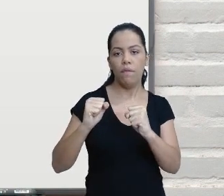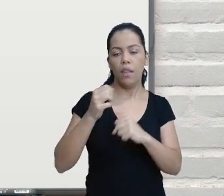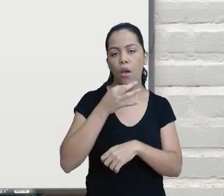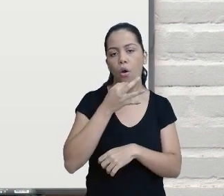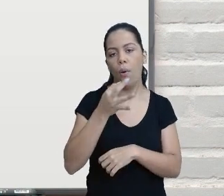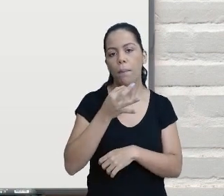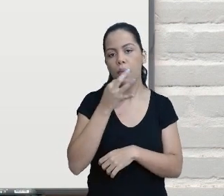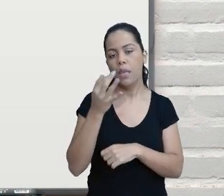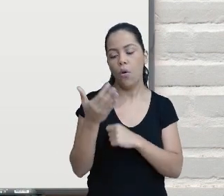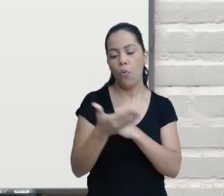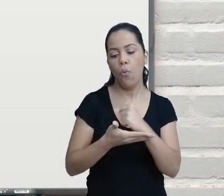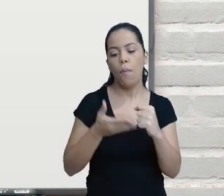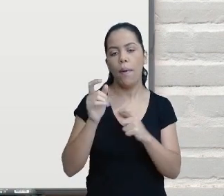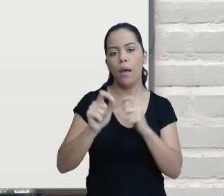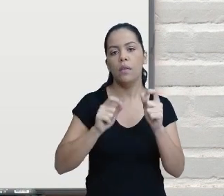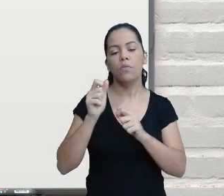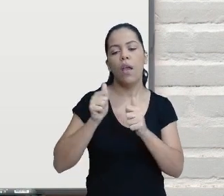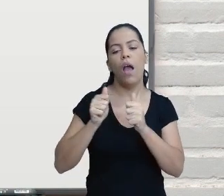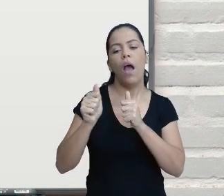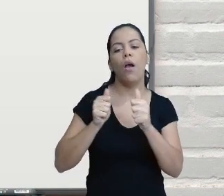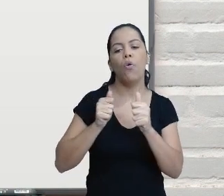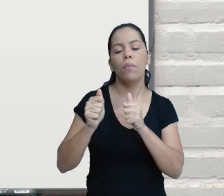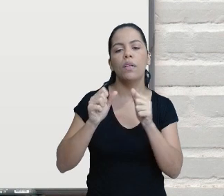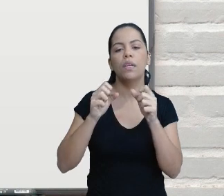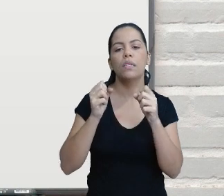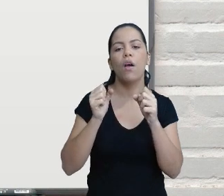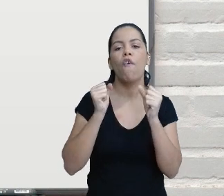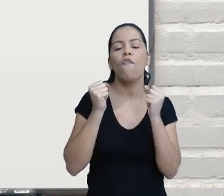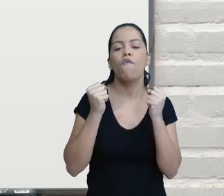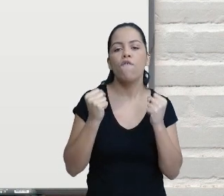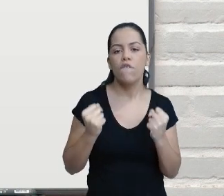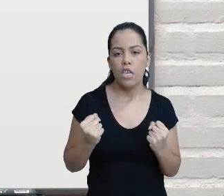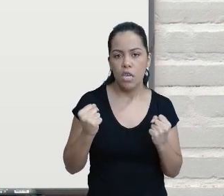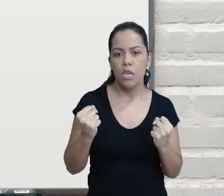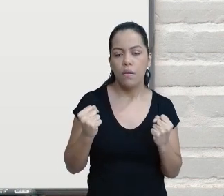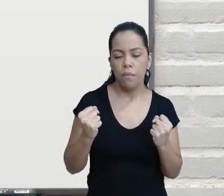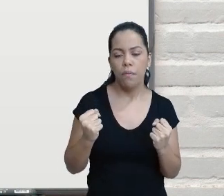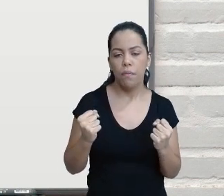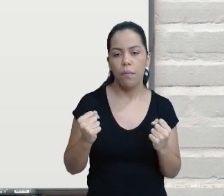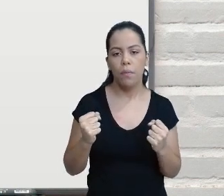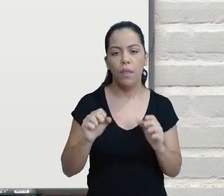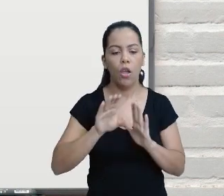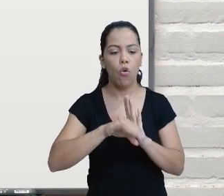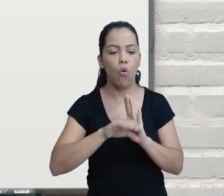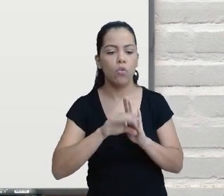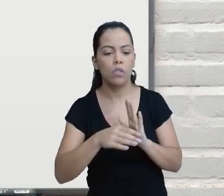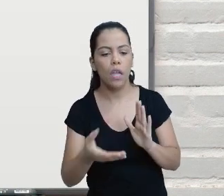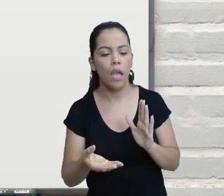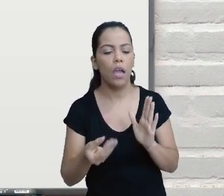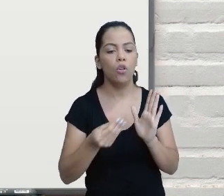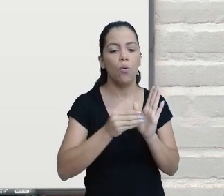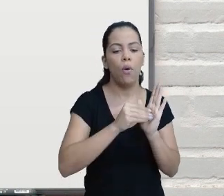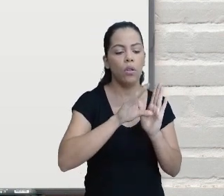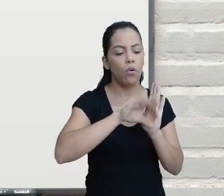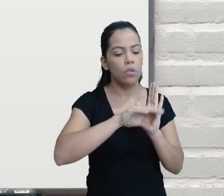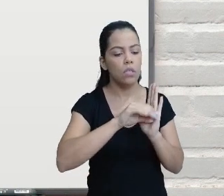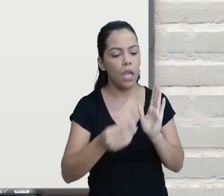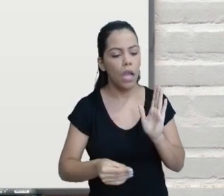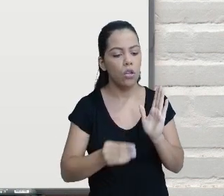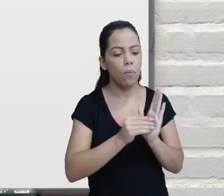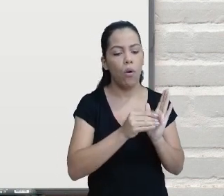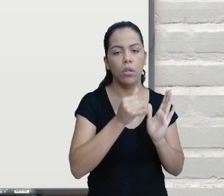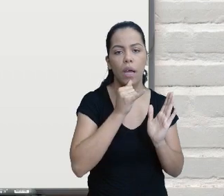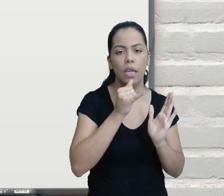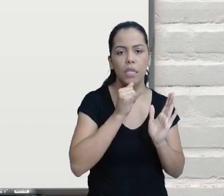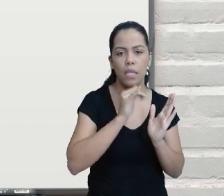baseado em uma argumentação consistente, com avaliações, justificativas, conceitos e exemplos. E a gente pode falar o quê? A gente